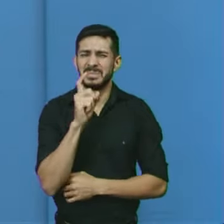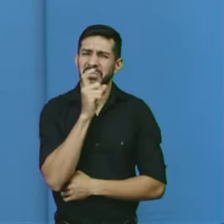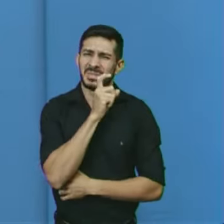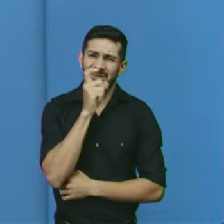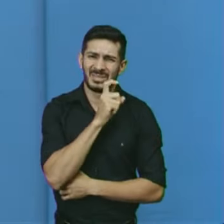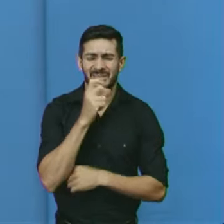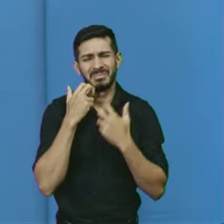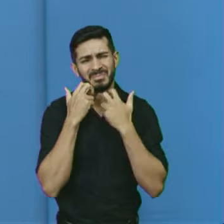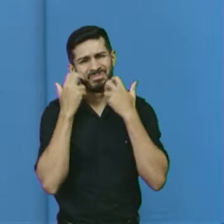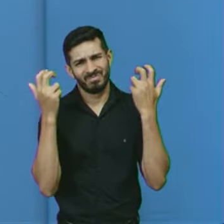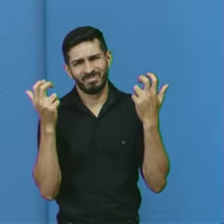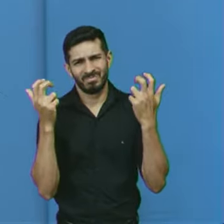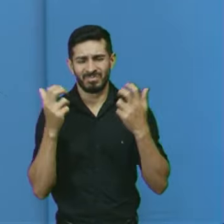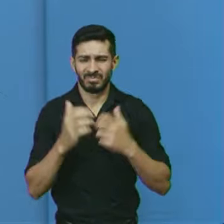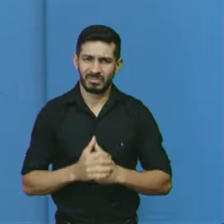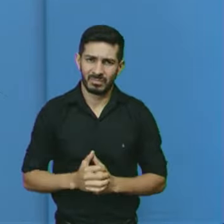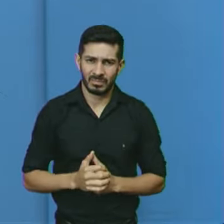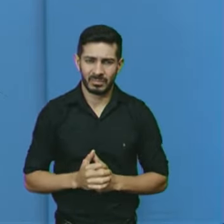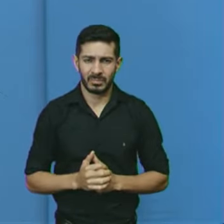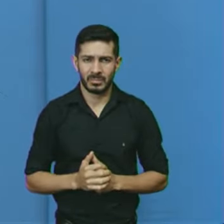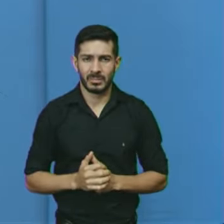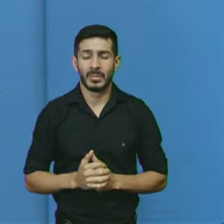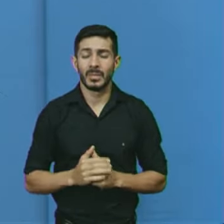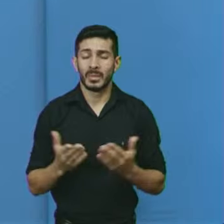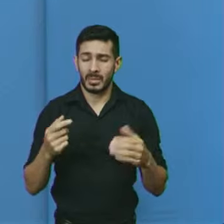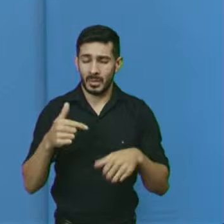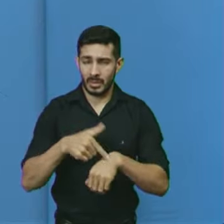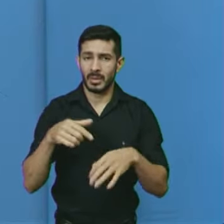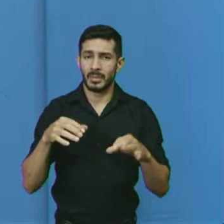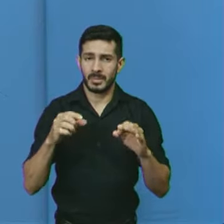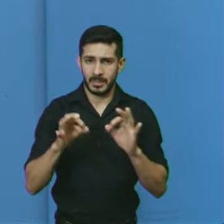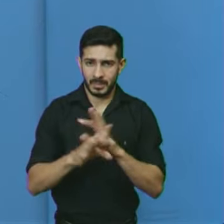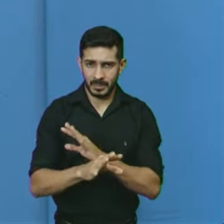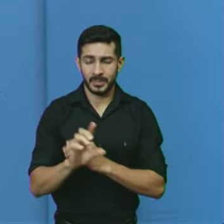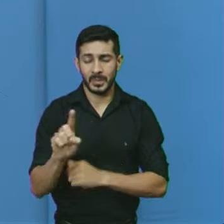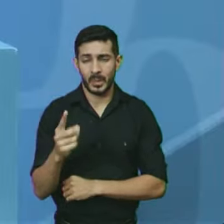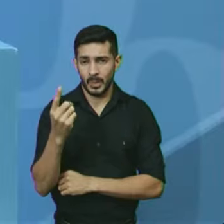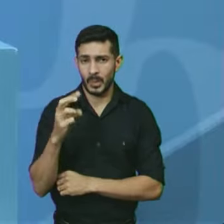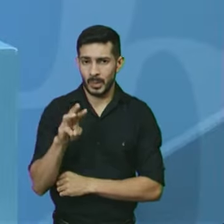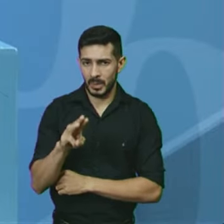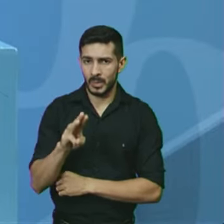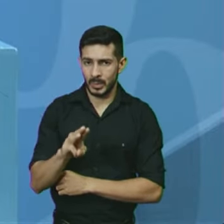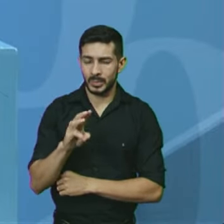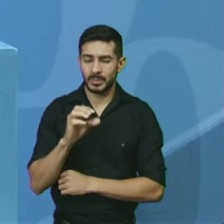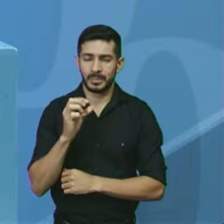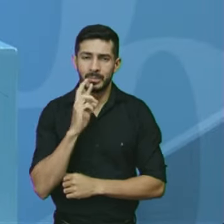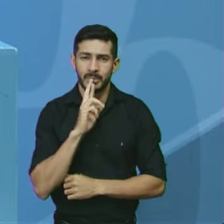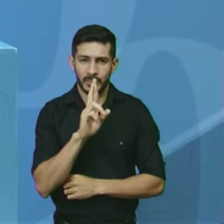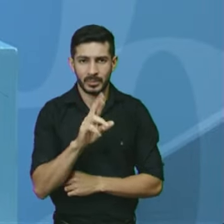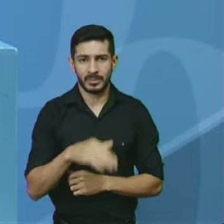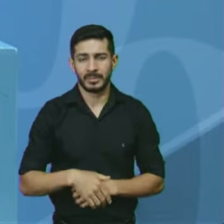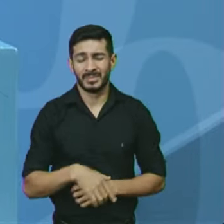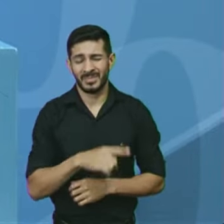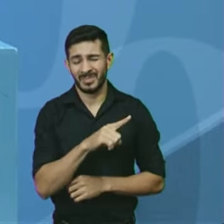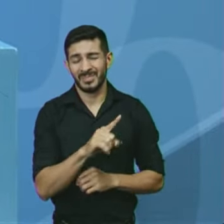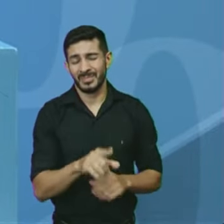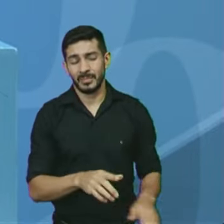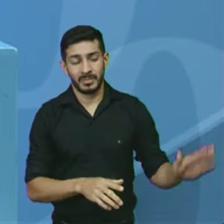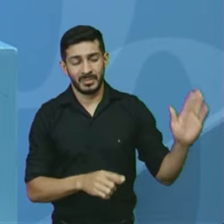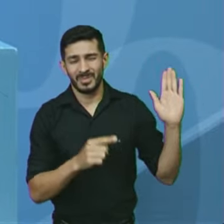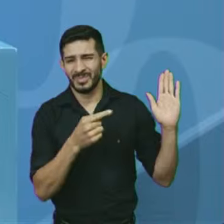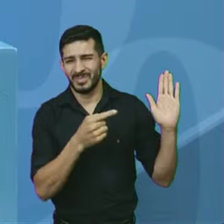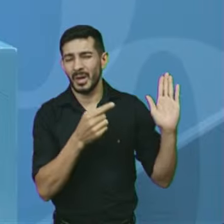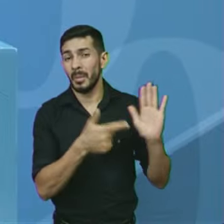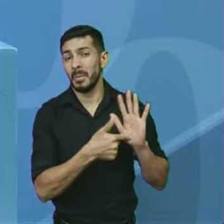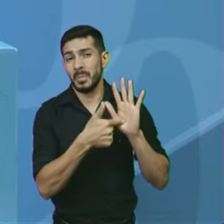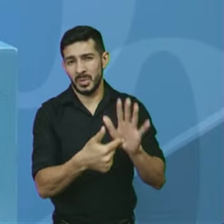vergonhoso tempo encerrado candidato candidato Dr Jú Jor um minuto para sua réplica o candidato mostra que não tem propostas para o